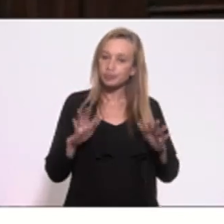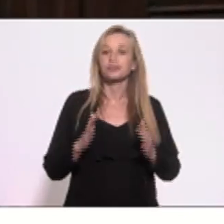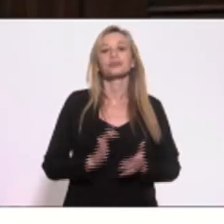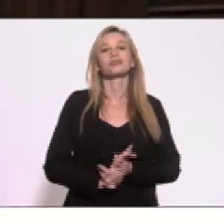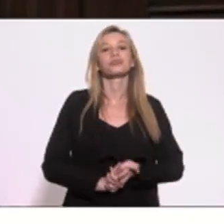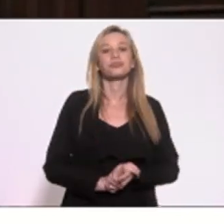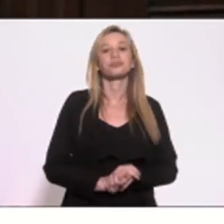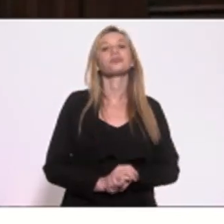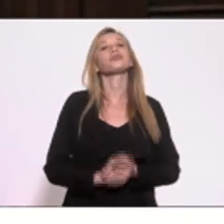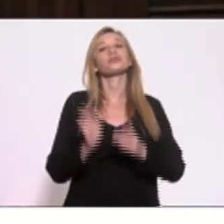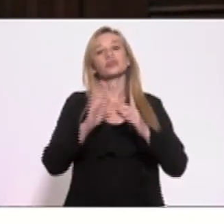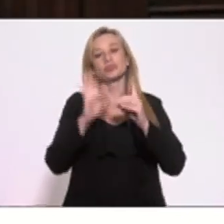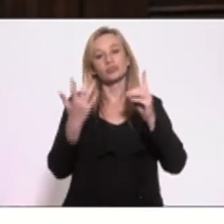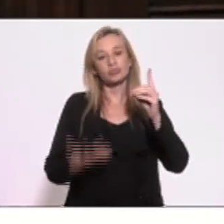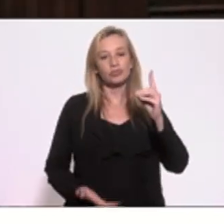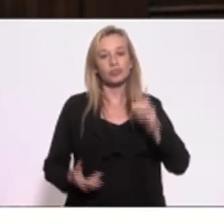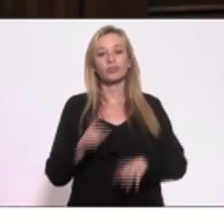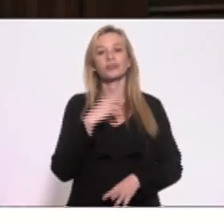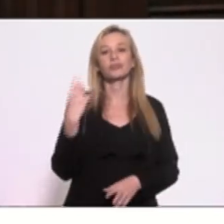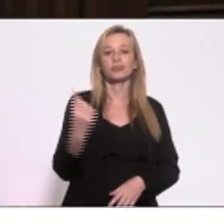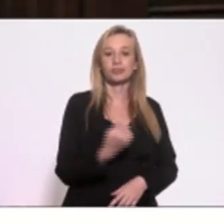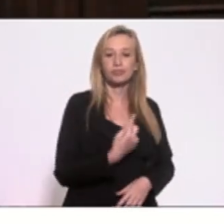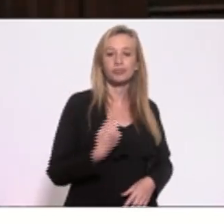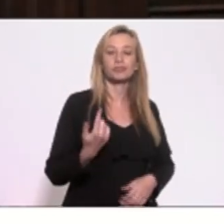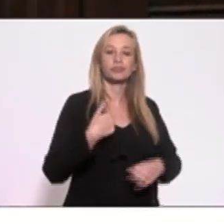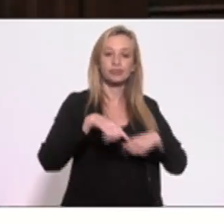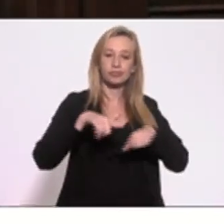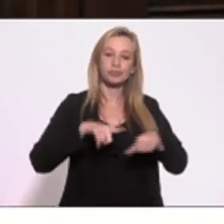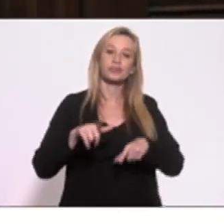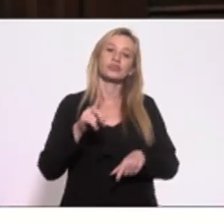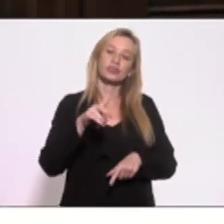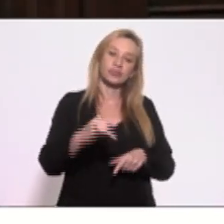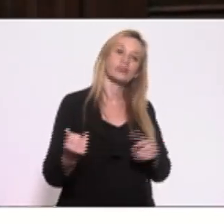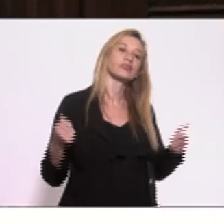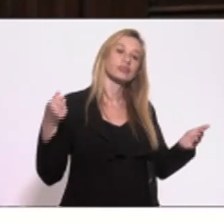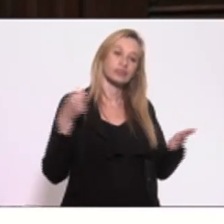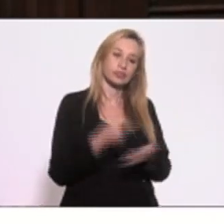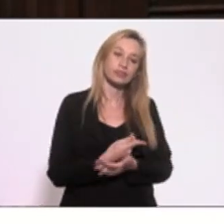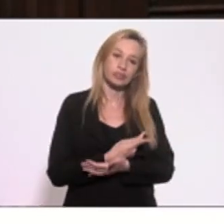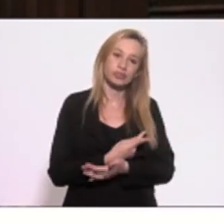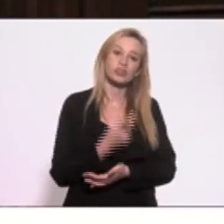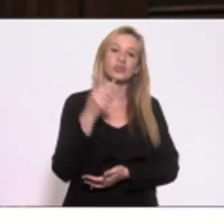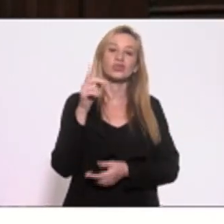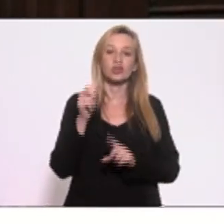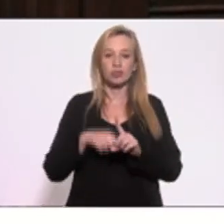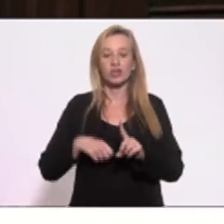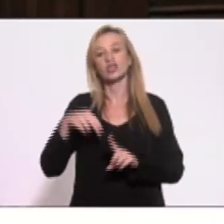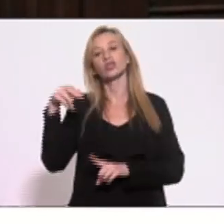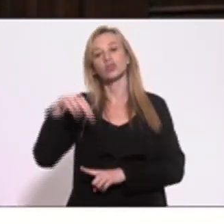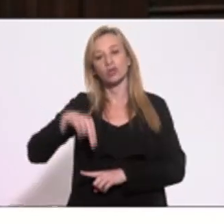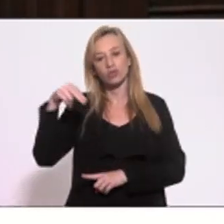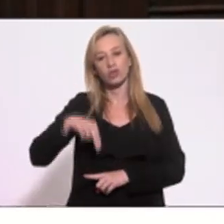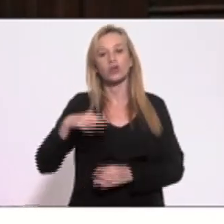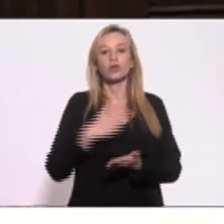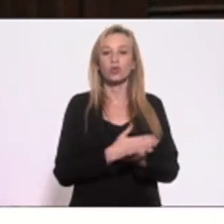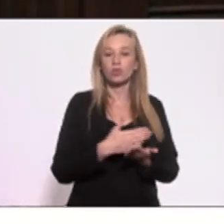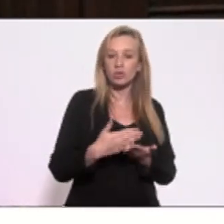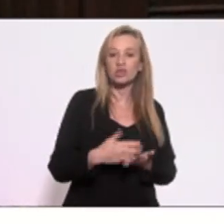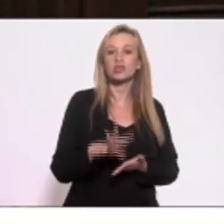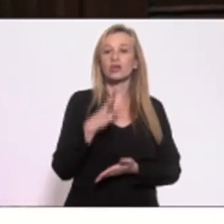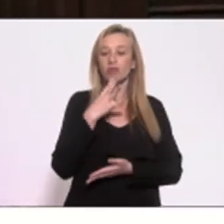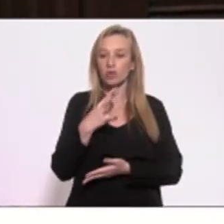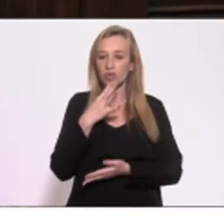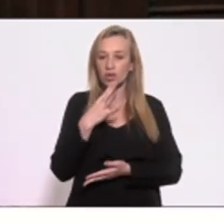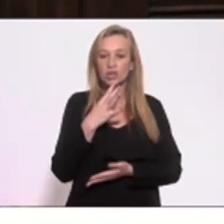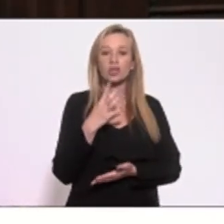a essas homenagens que o nosso mandato vai realizar nesse mês de novembro. A gente começou